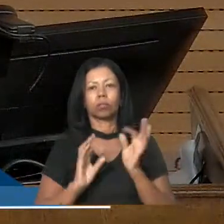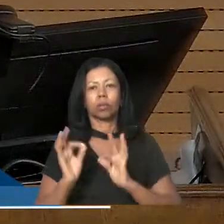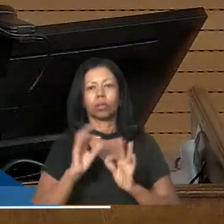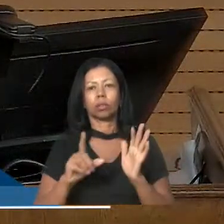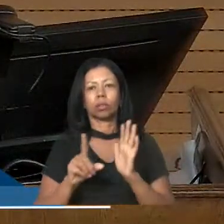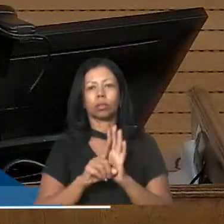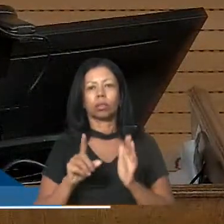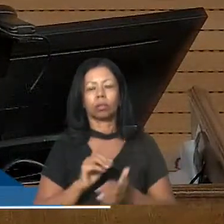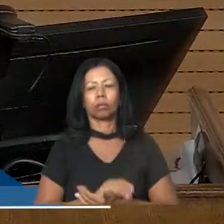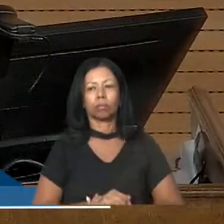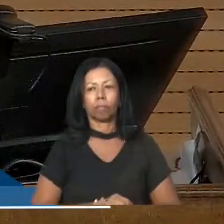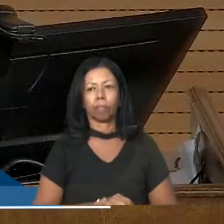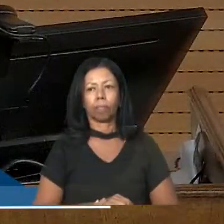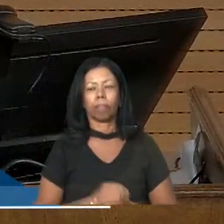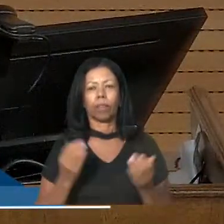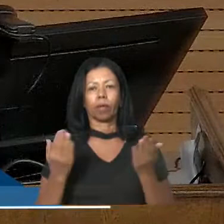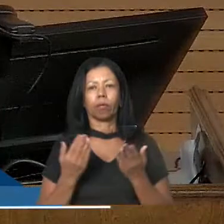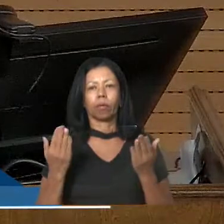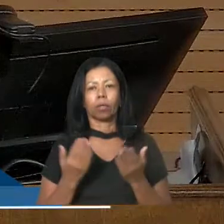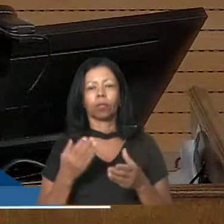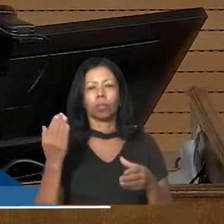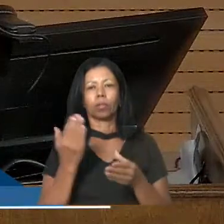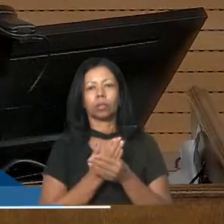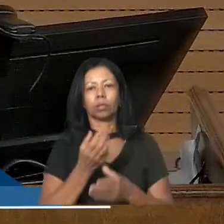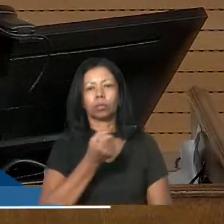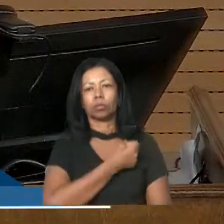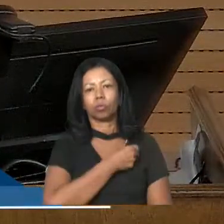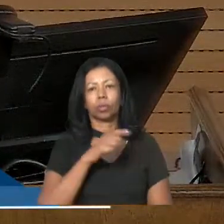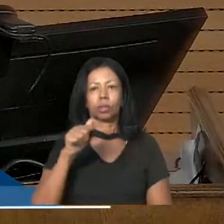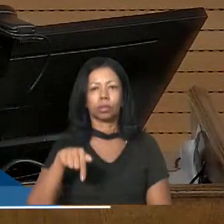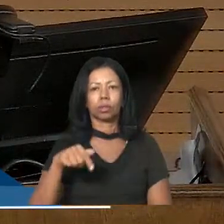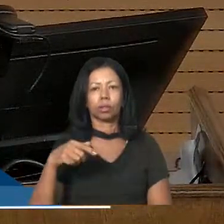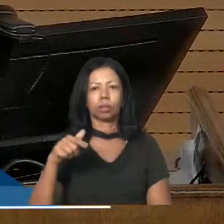lei. O próximo item da pauta é o processo número